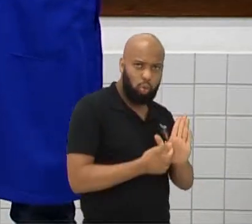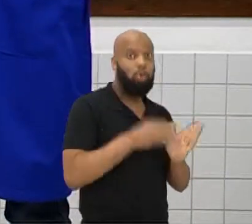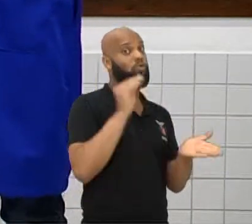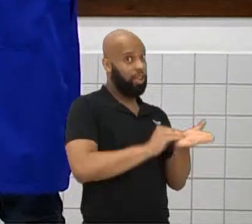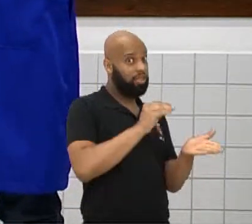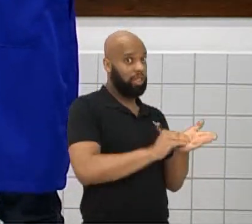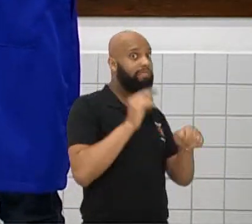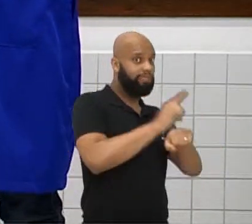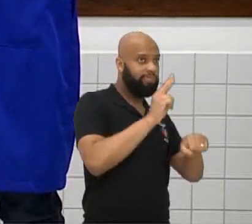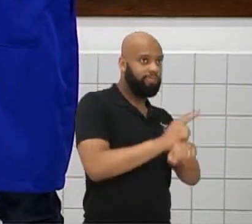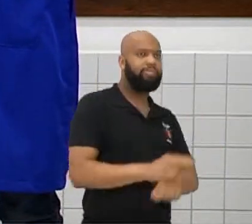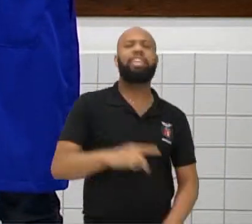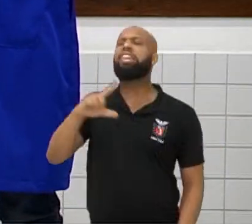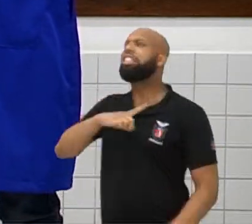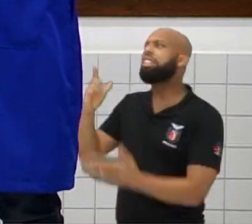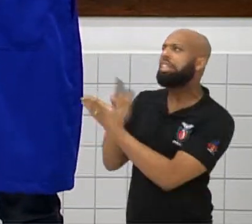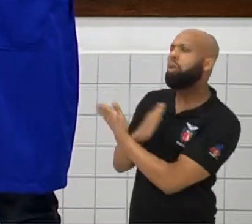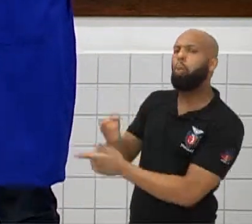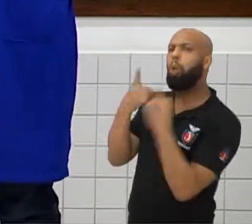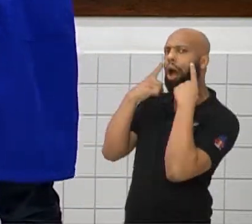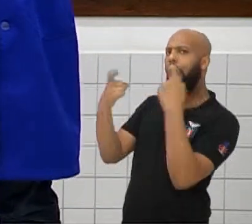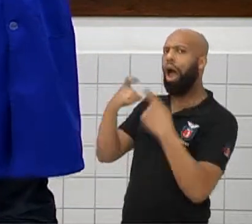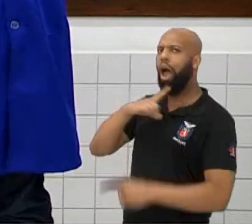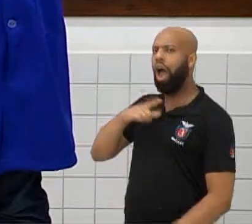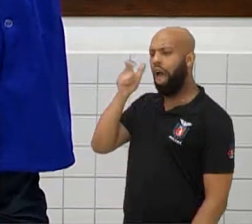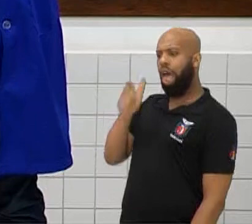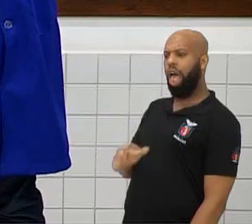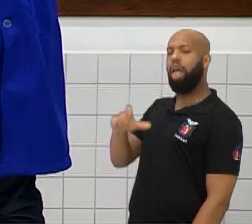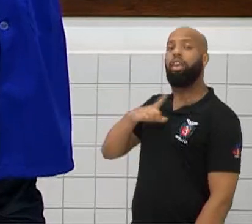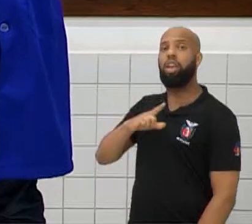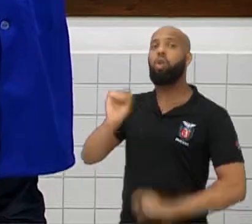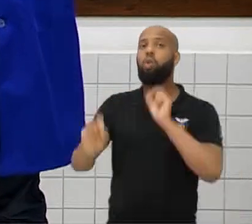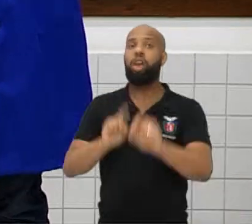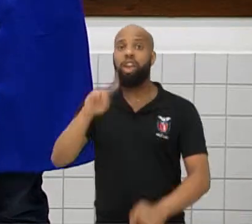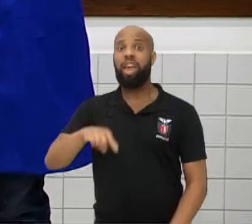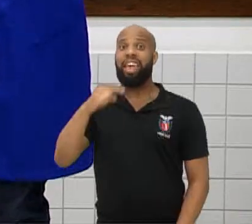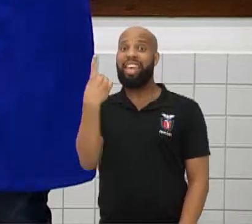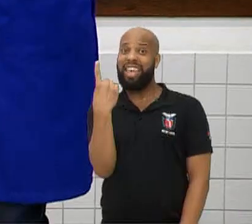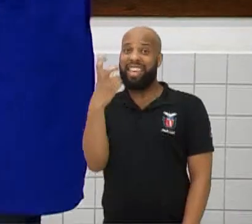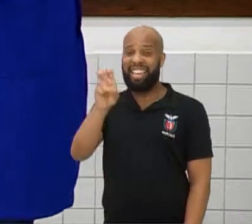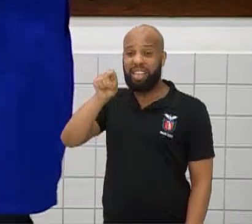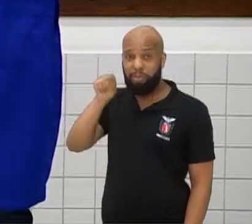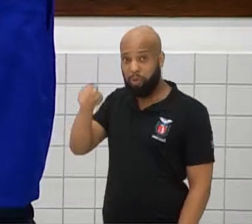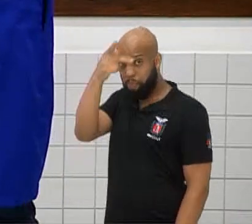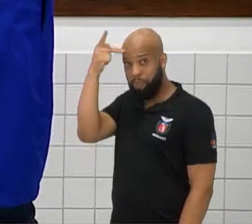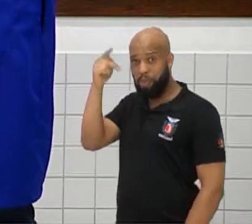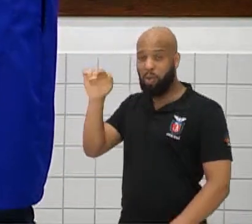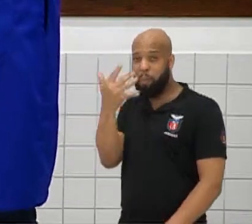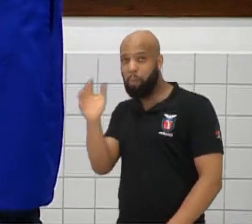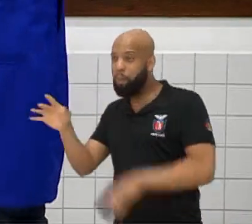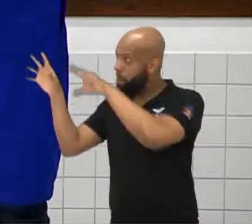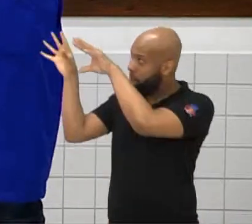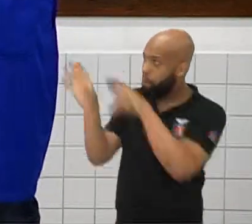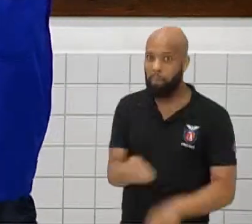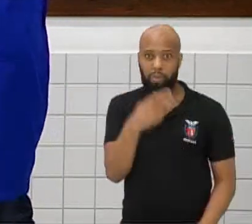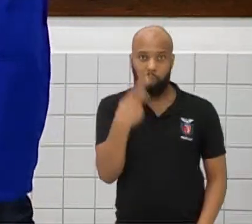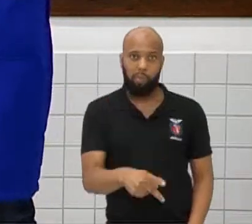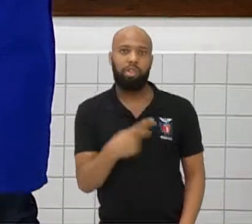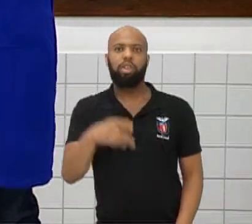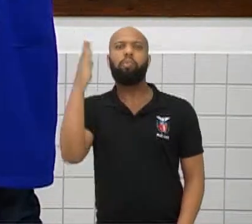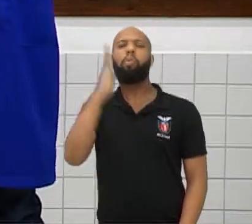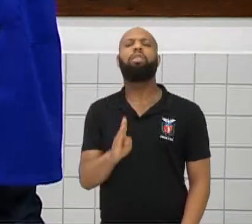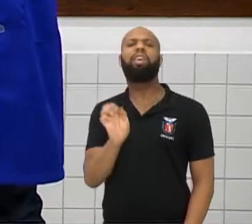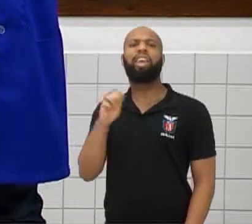vai explicar se havia algum interesse aqui. 15 mil pessoas mais ou menos vieram para o Brasil. Quem são